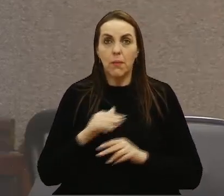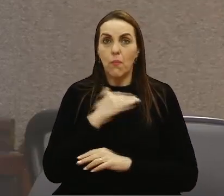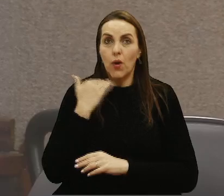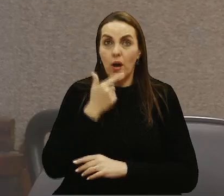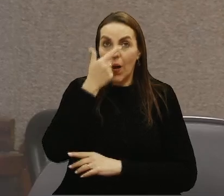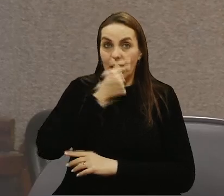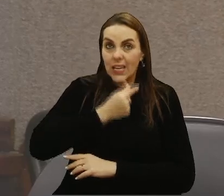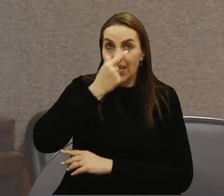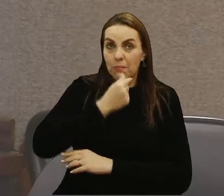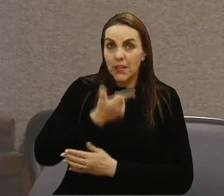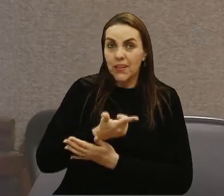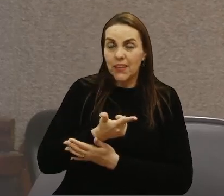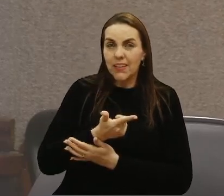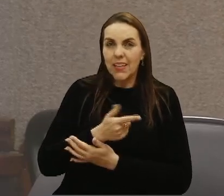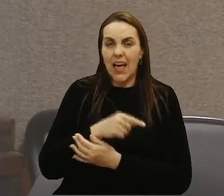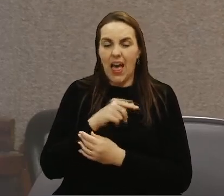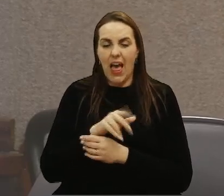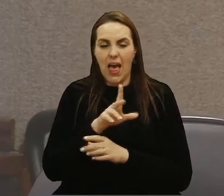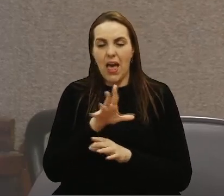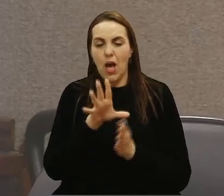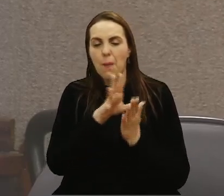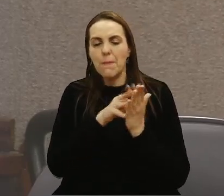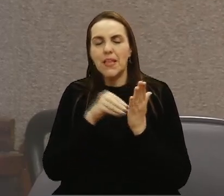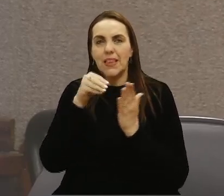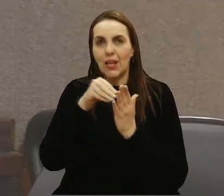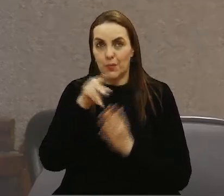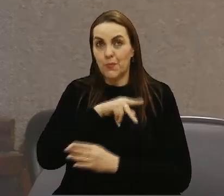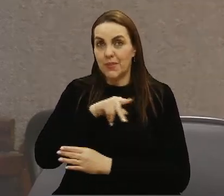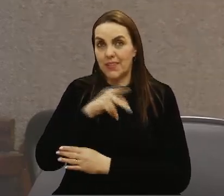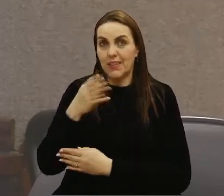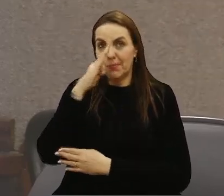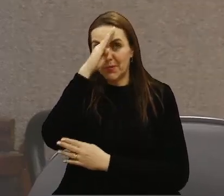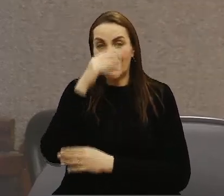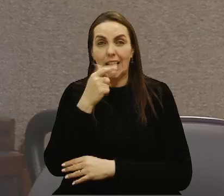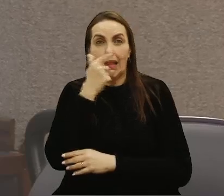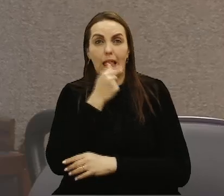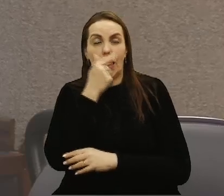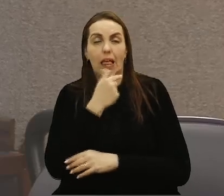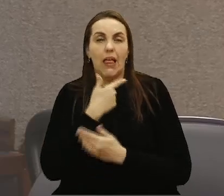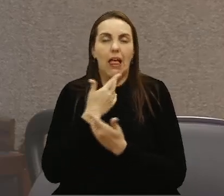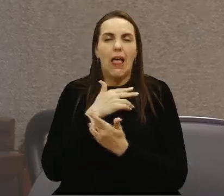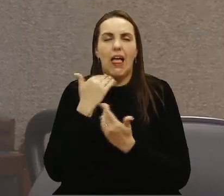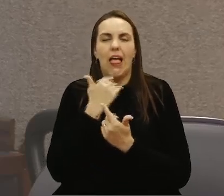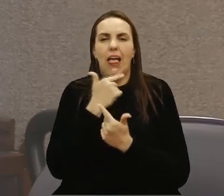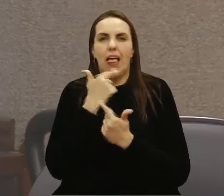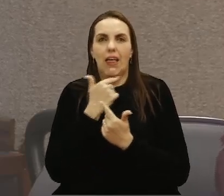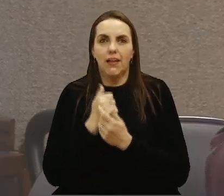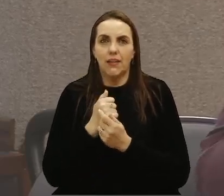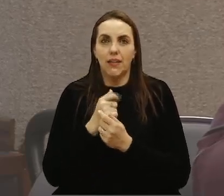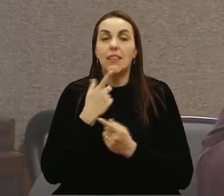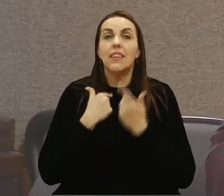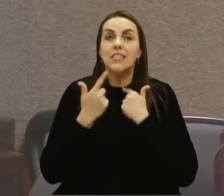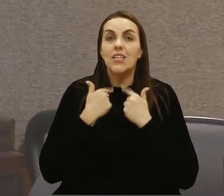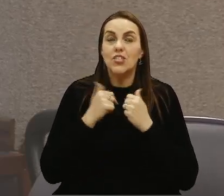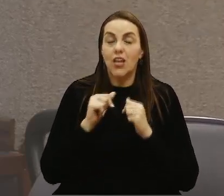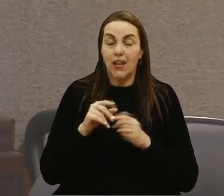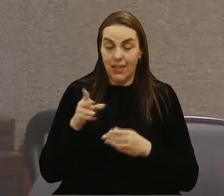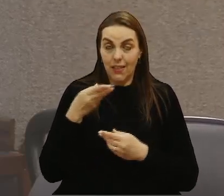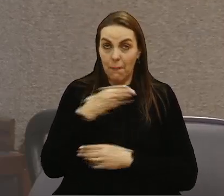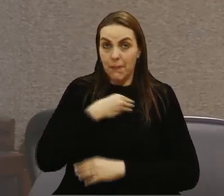gripe, imitando as pessoas morrer. Nós observamos pessoas desejarem a morte de ministros do